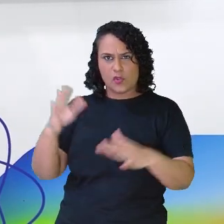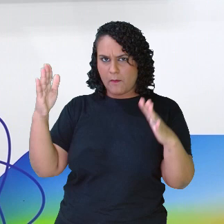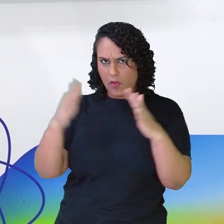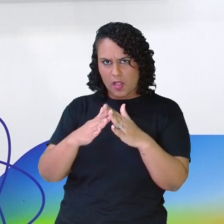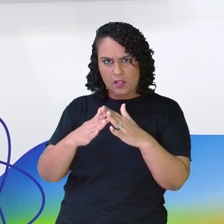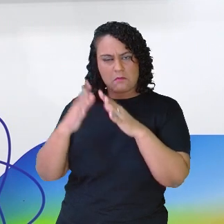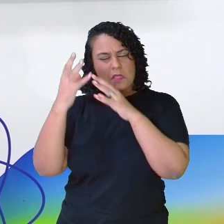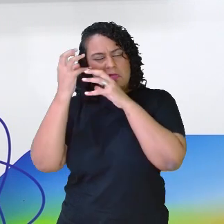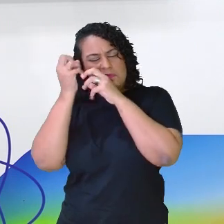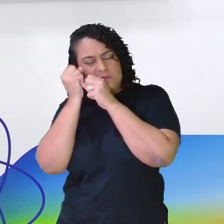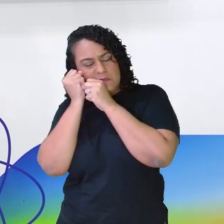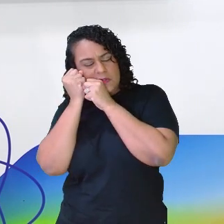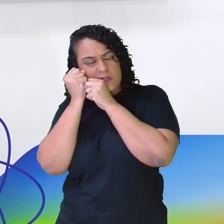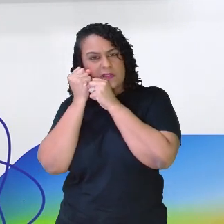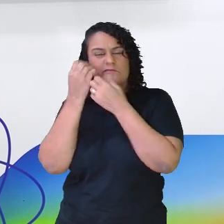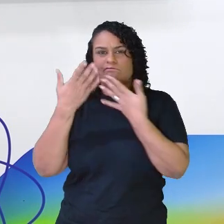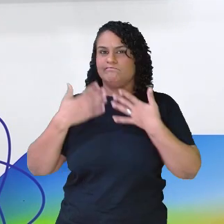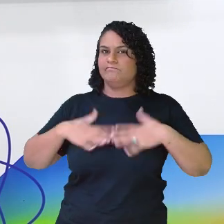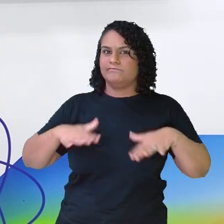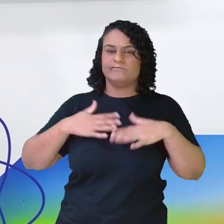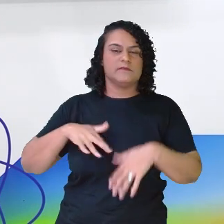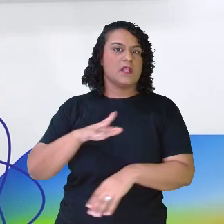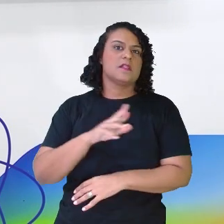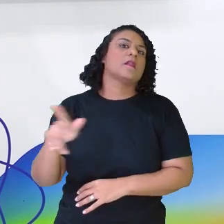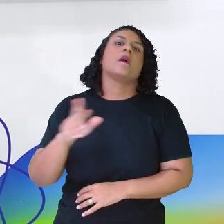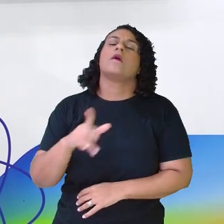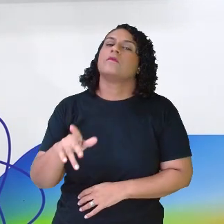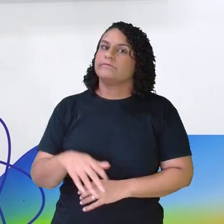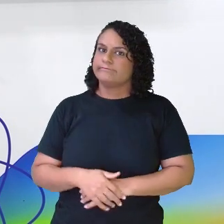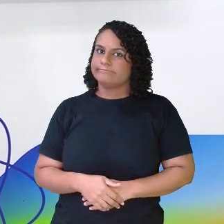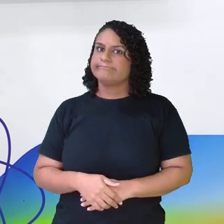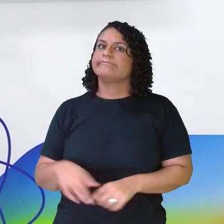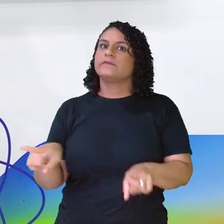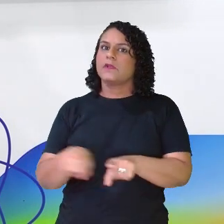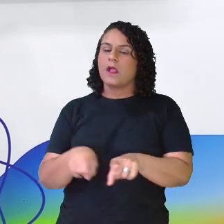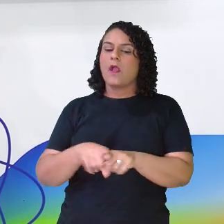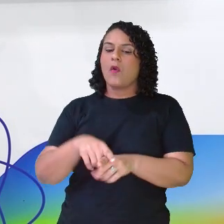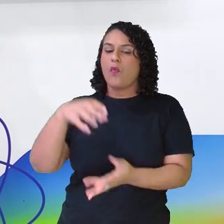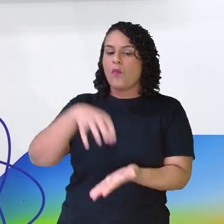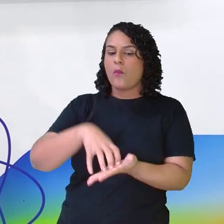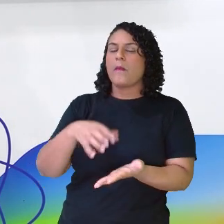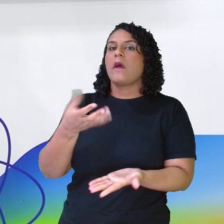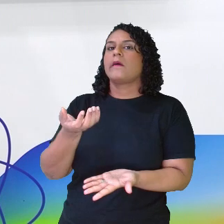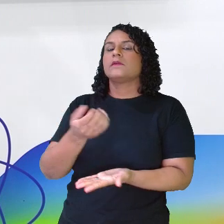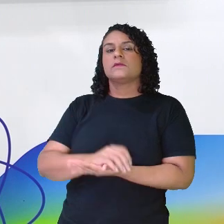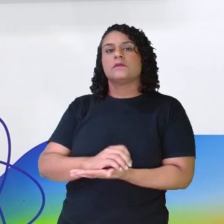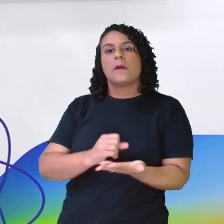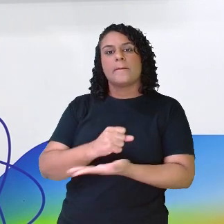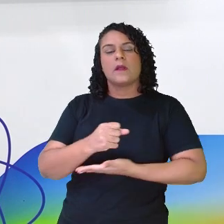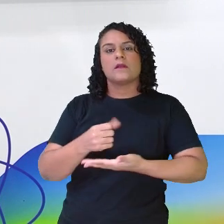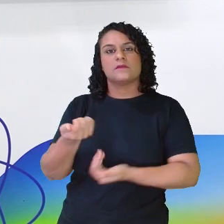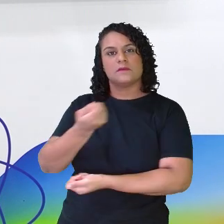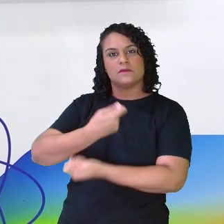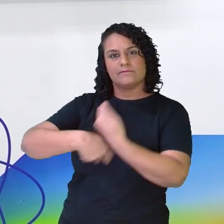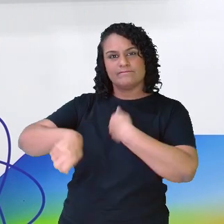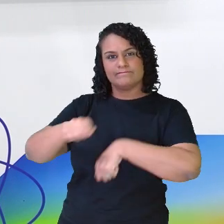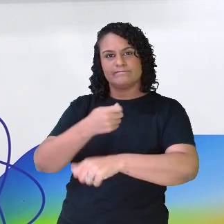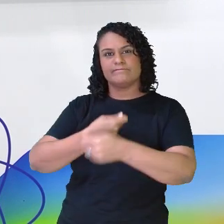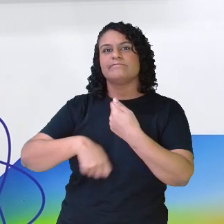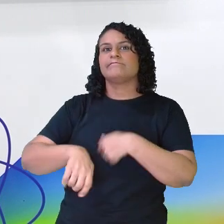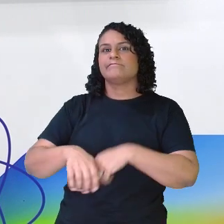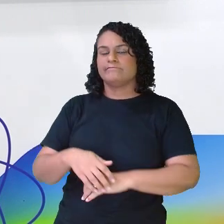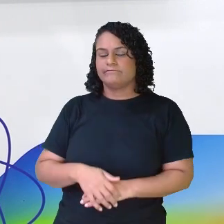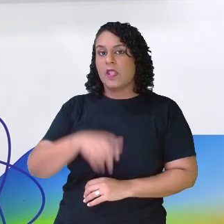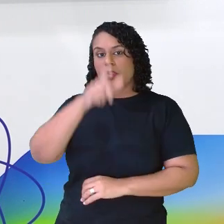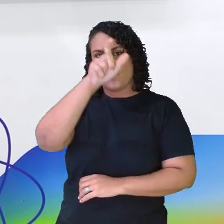para ele dormir e descansar. Não, ali funcionava o centro administrativo do engenho e aí a figura do senhor que